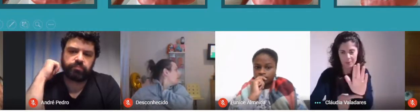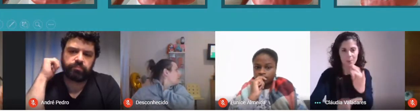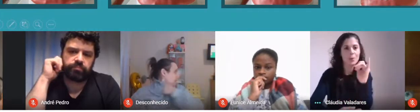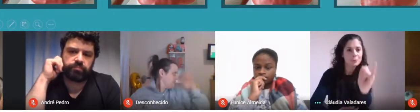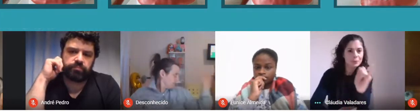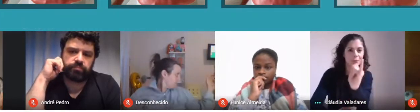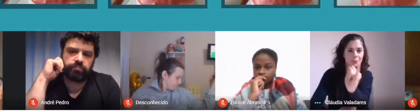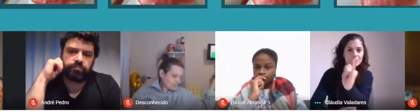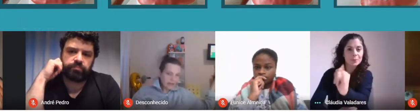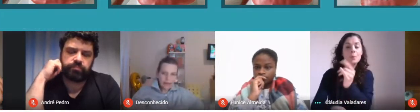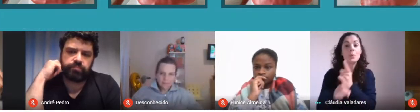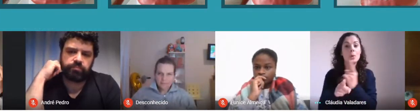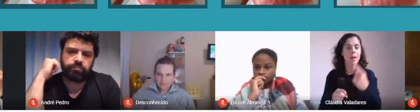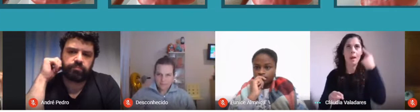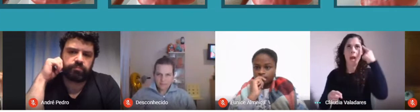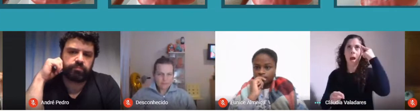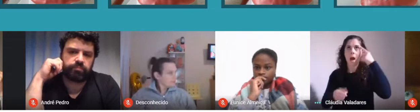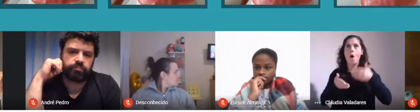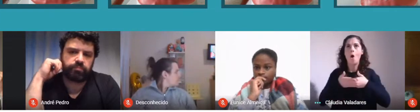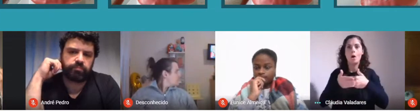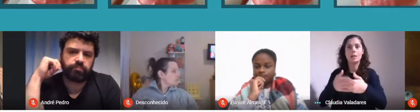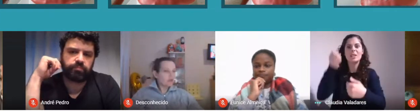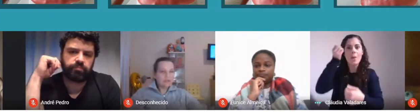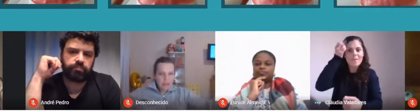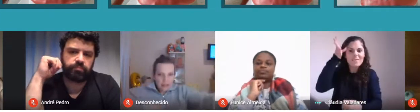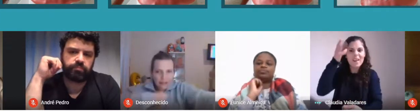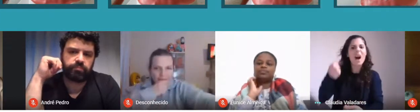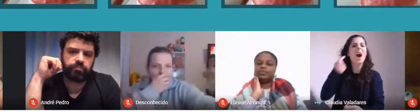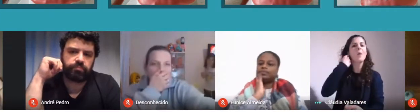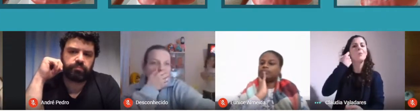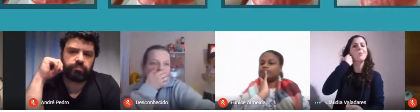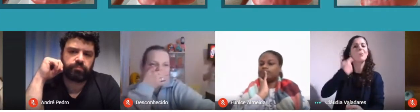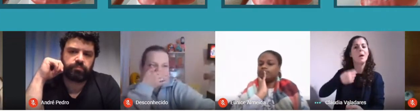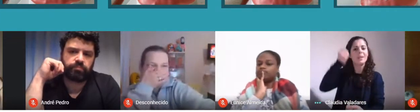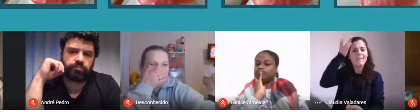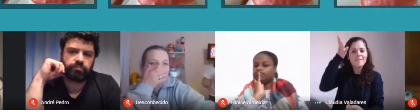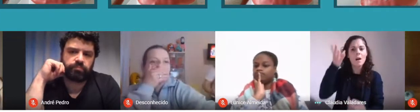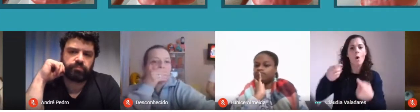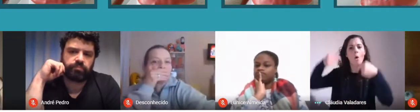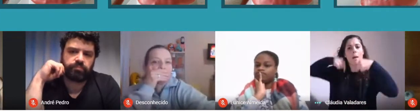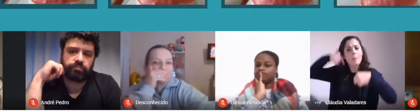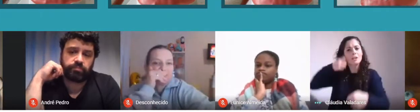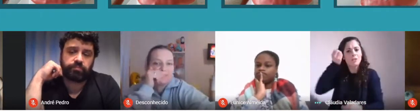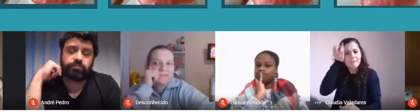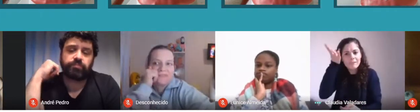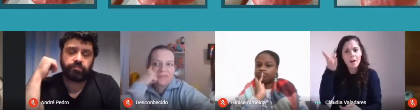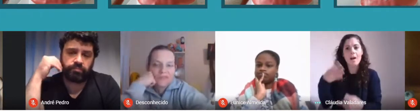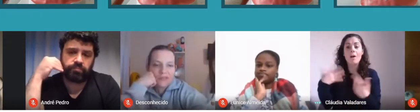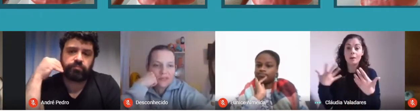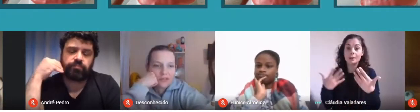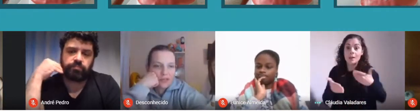ter uma sequência para que não nos esquecemos de escovar nenhuma superfície dos nossos dentes.